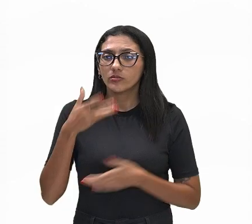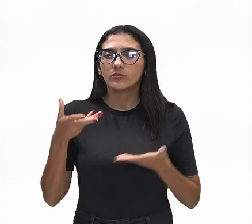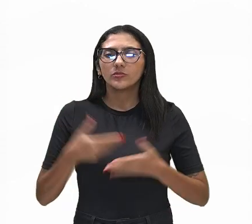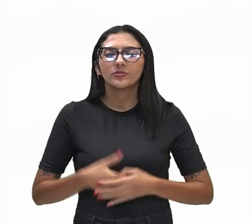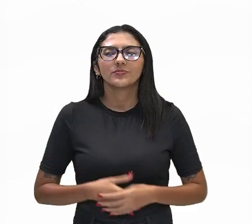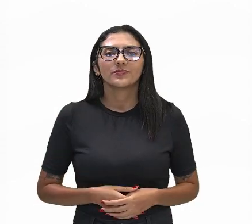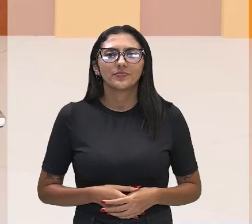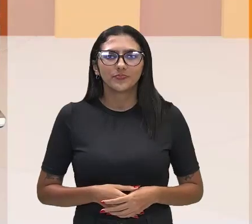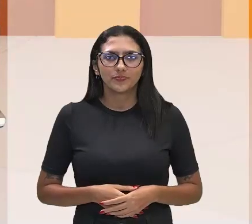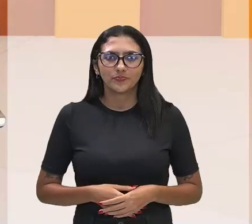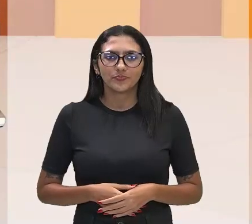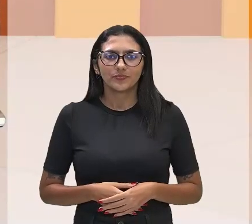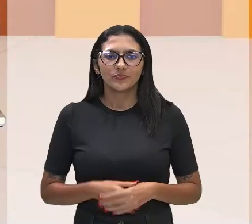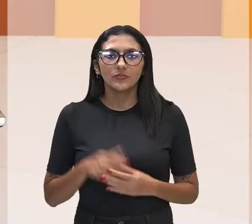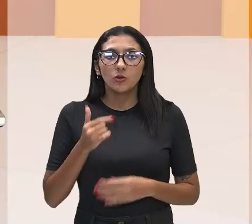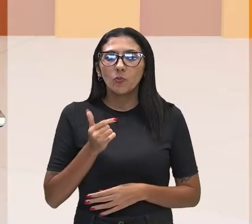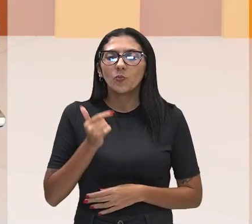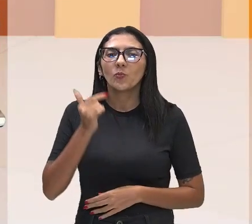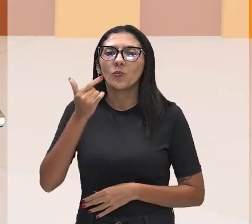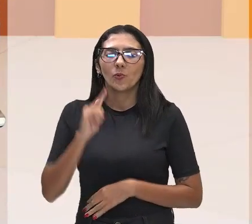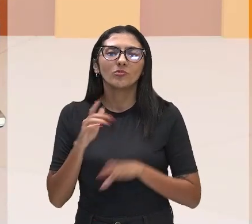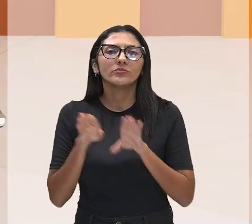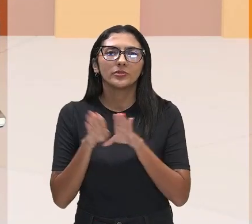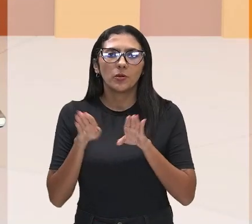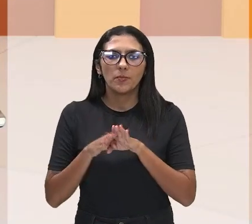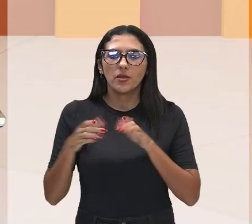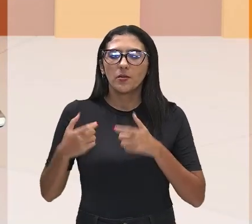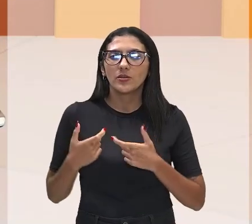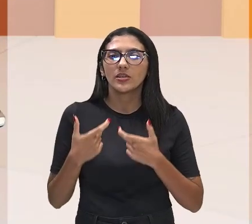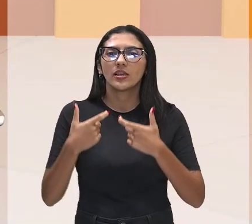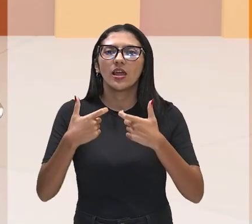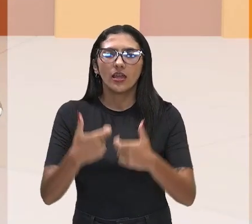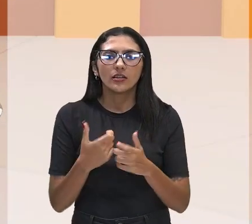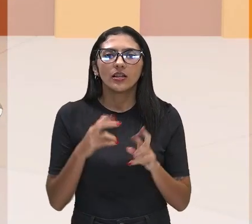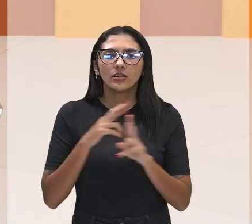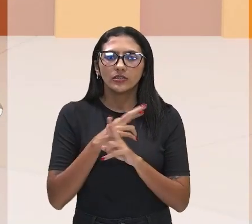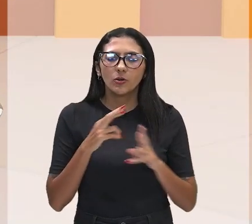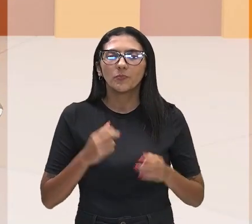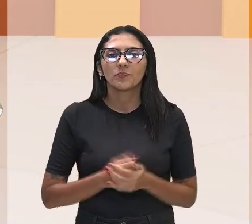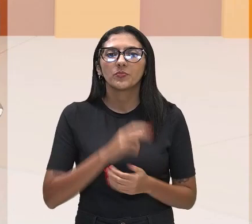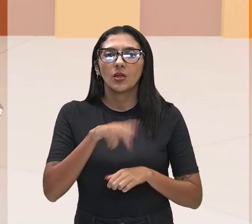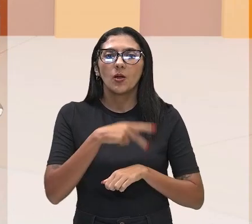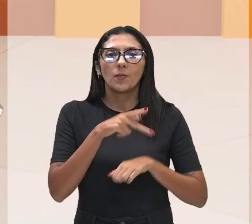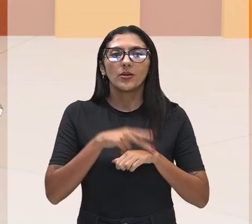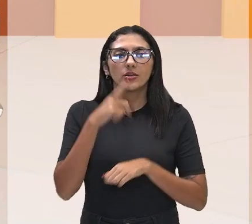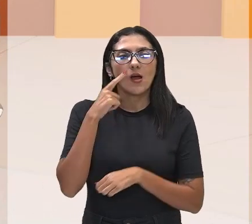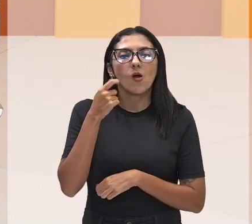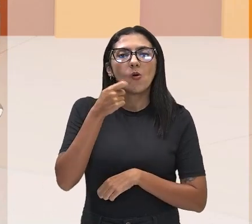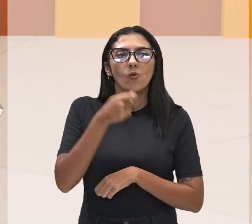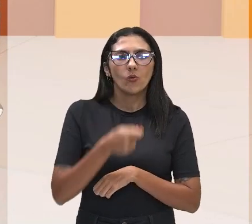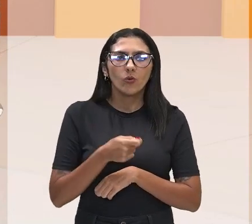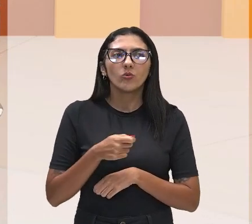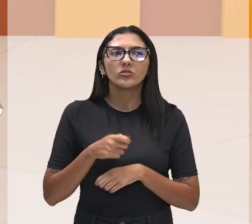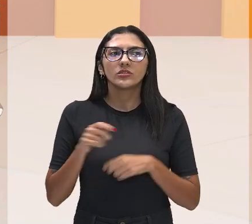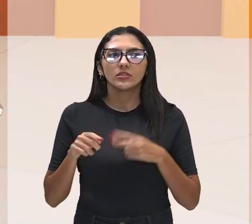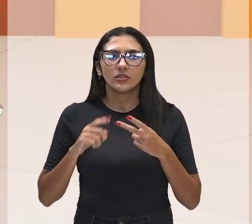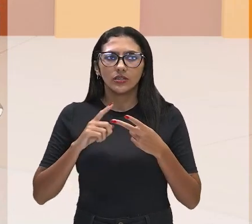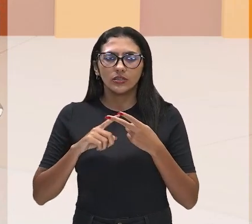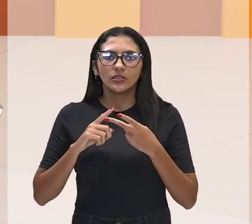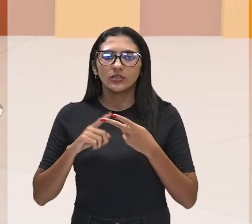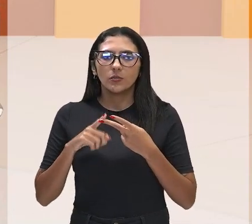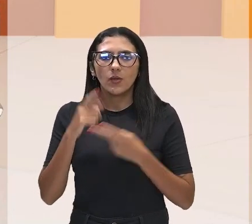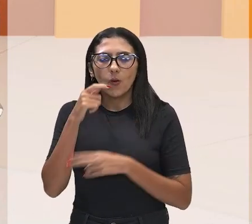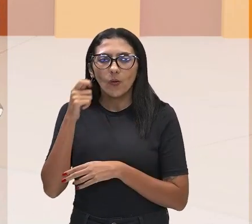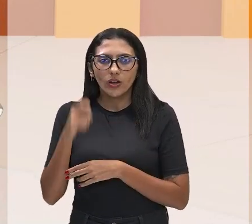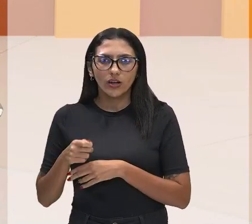outro conflito, uma outra guerra vai estar vinculado a quem? A Rússia e a Ucrânia, tá? Então,